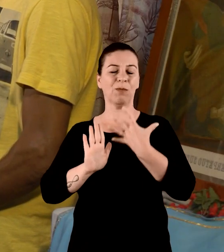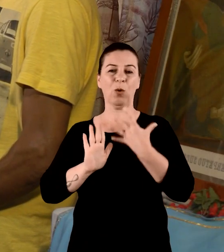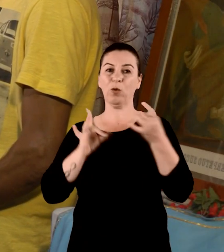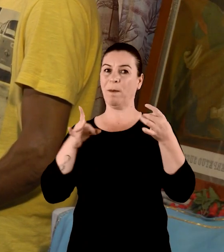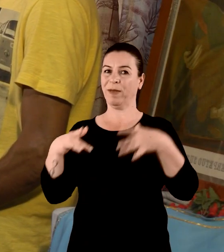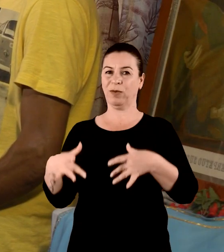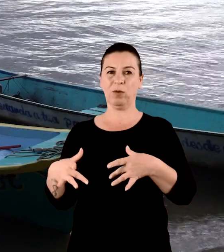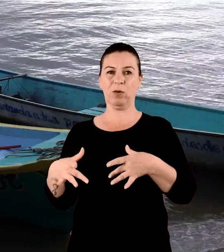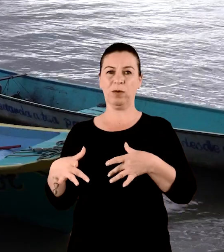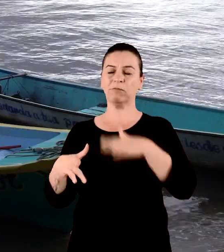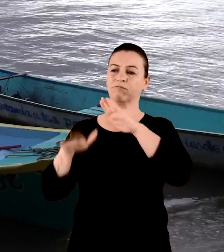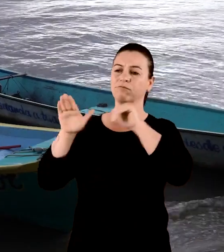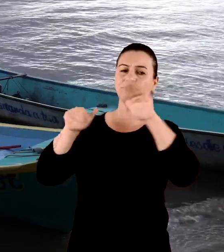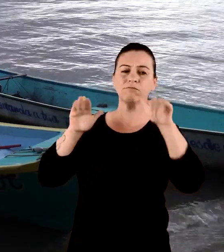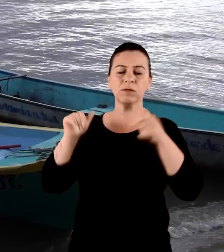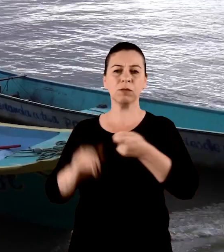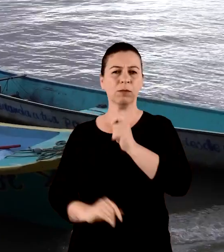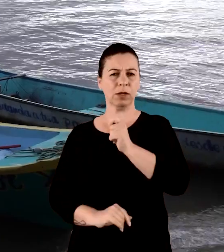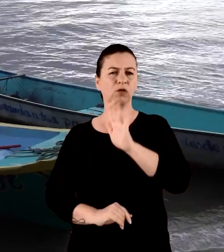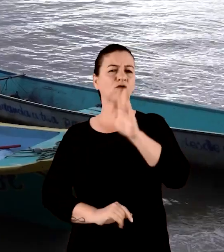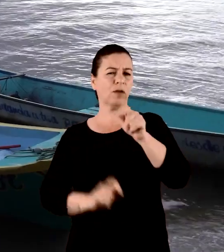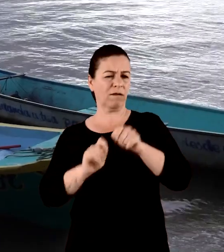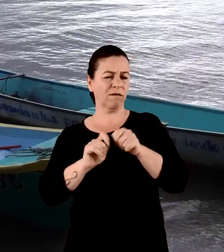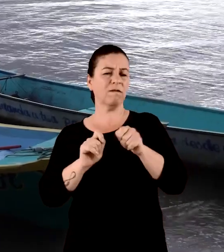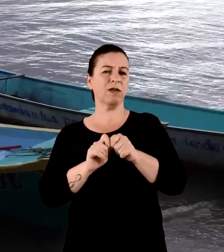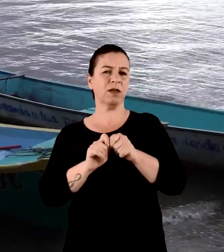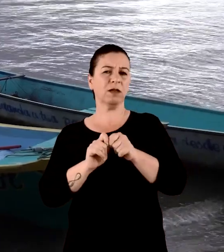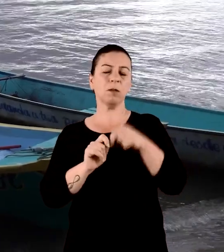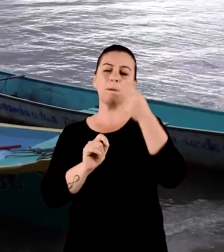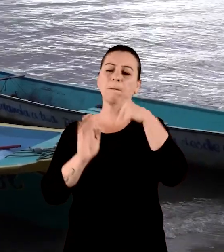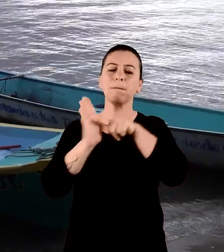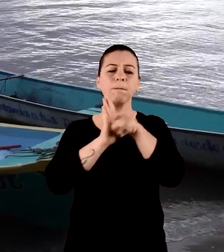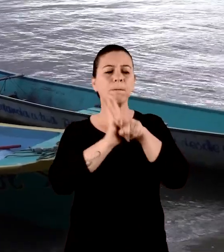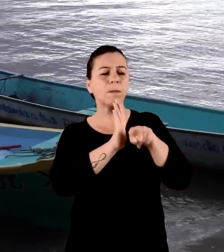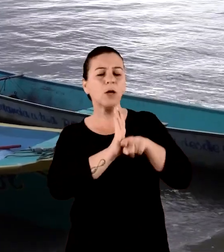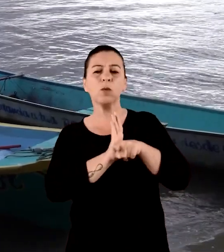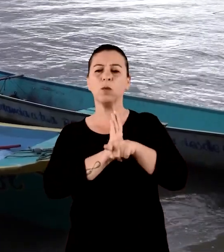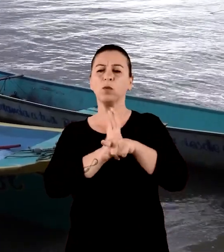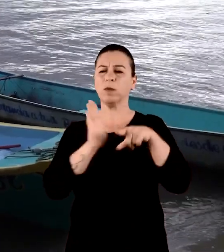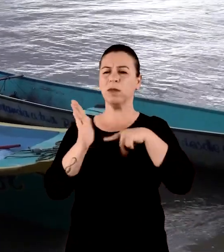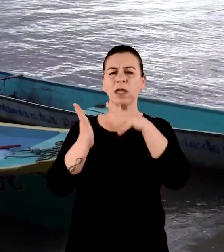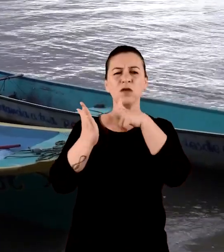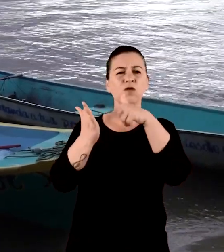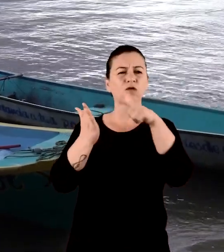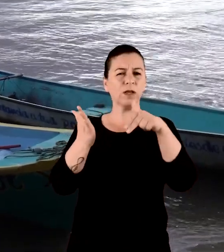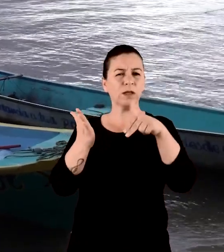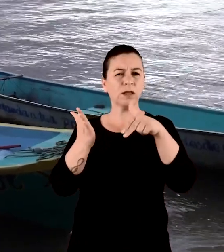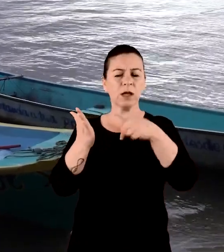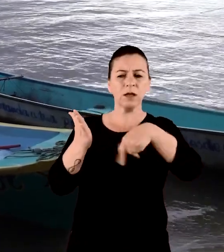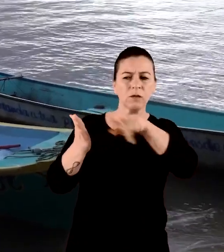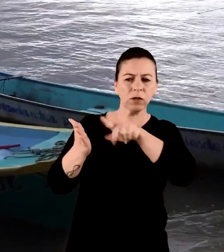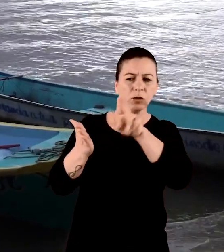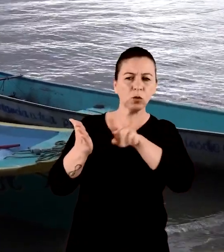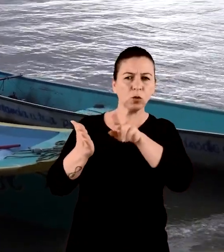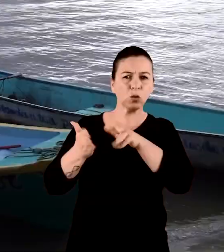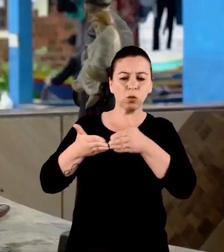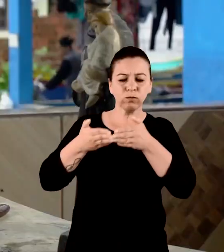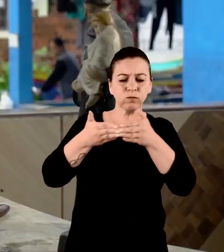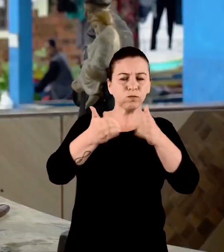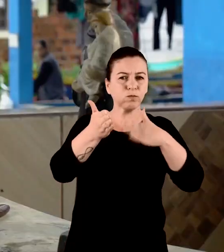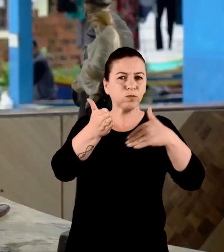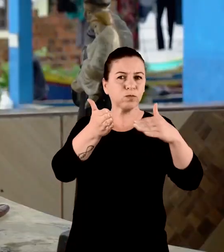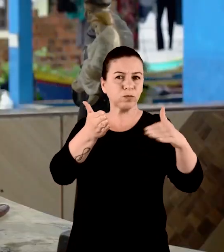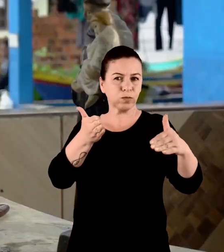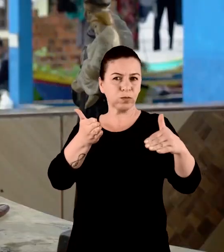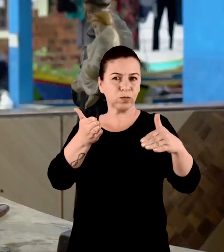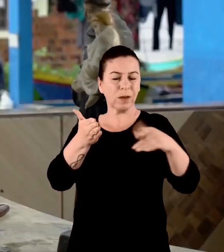e não abandona ninguém. Aí eu chamo os pescadores, já fiz isso algumas vezes, e pego resto de tinta que usaram para pintar barco.